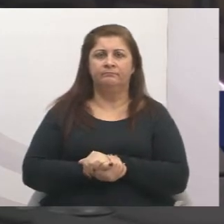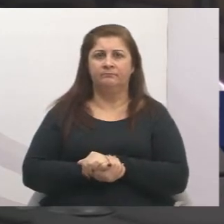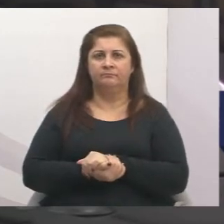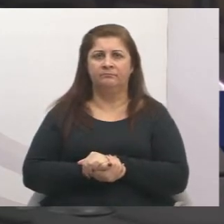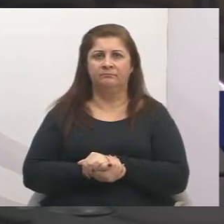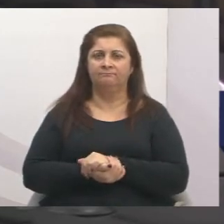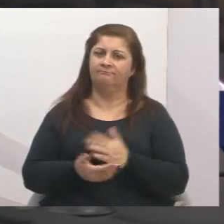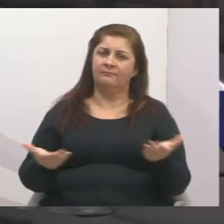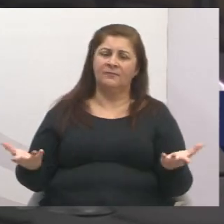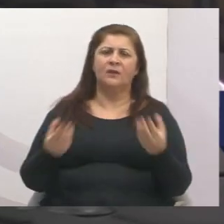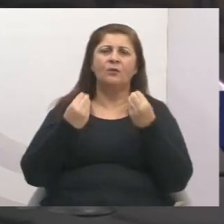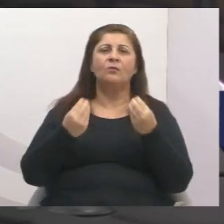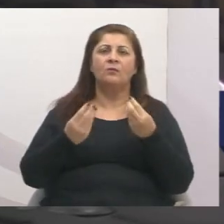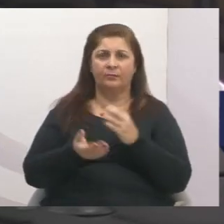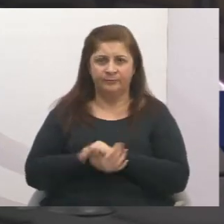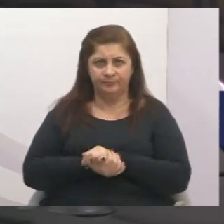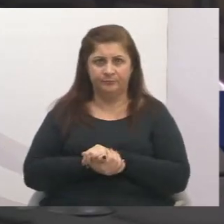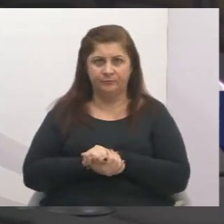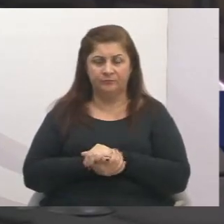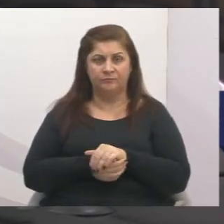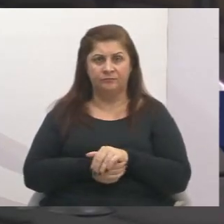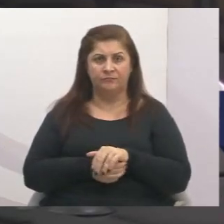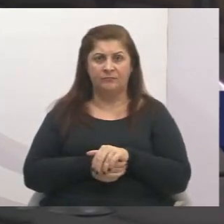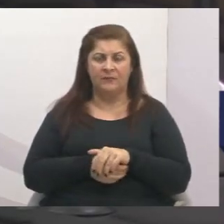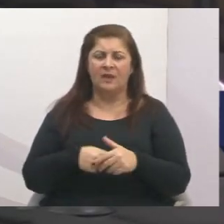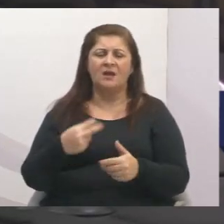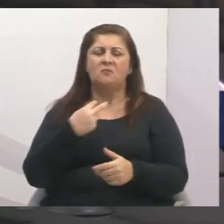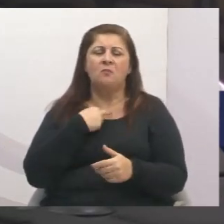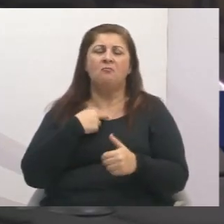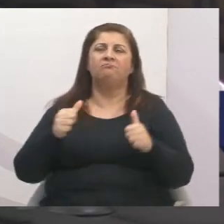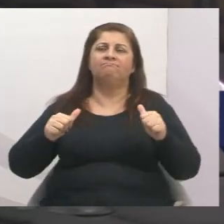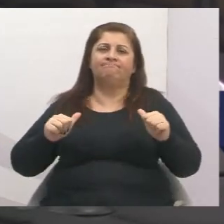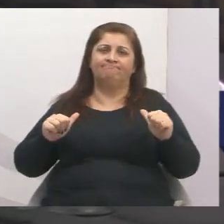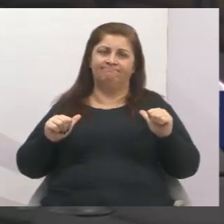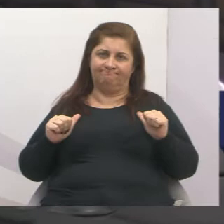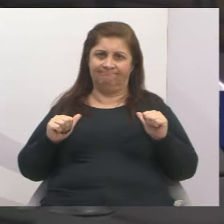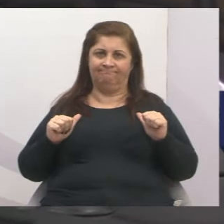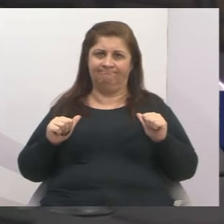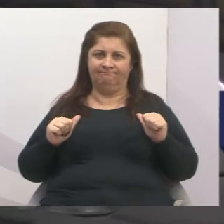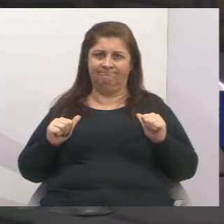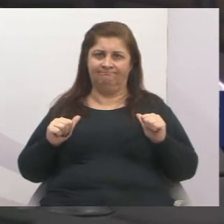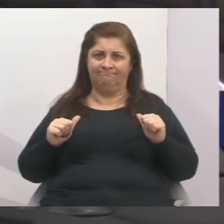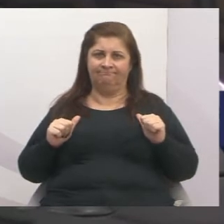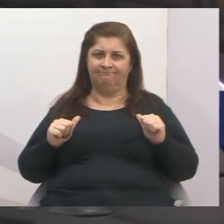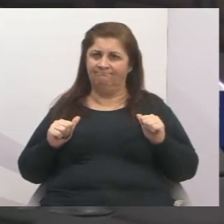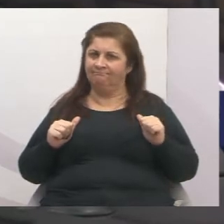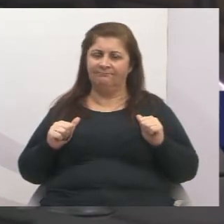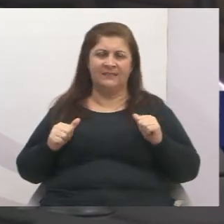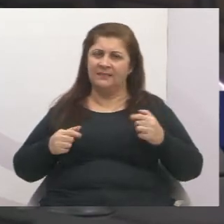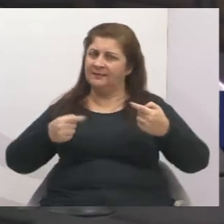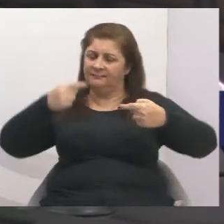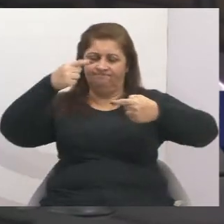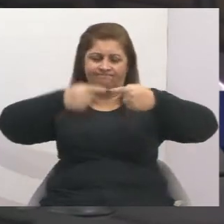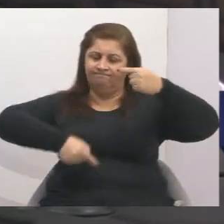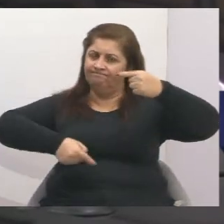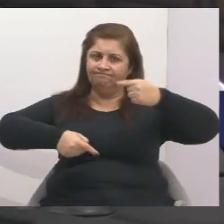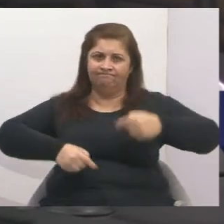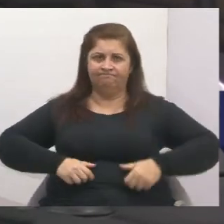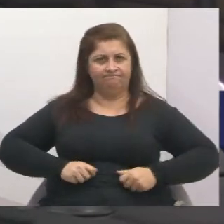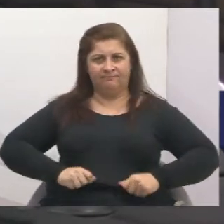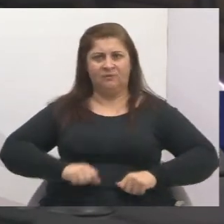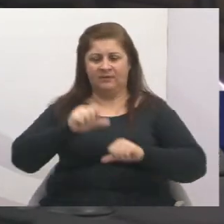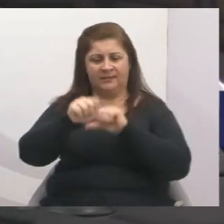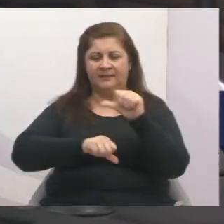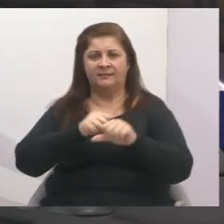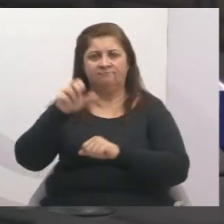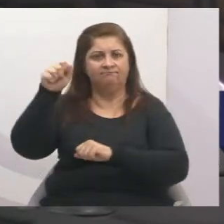Então não há como eu deixar de manifestar a minha total discordância com relação à reforma da